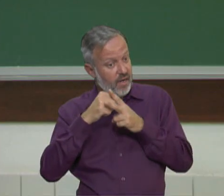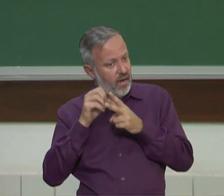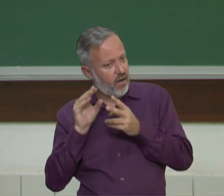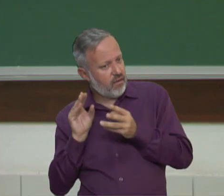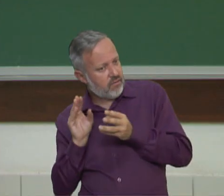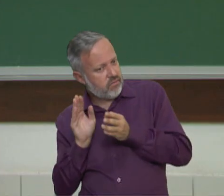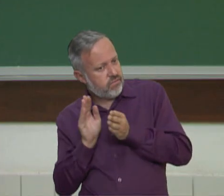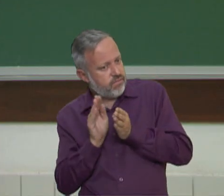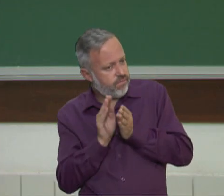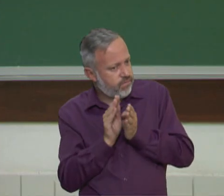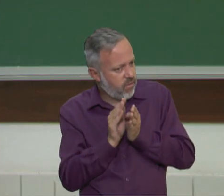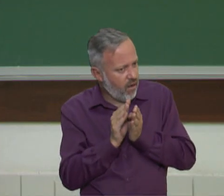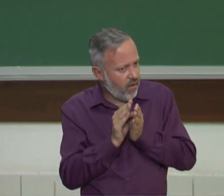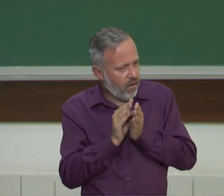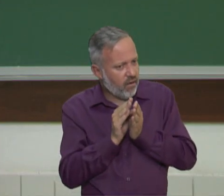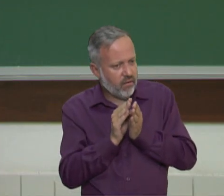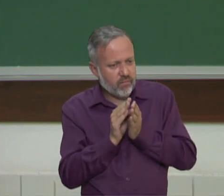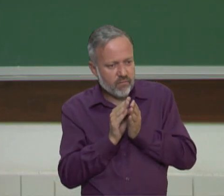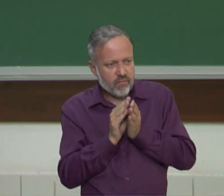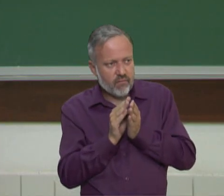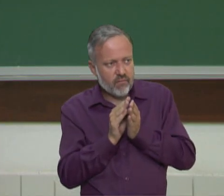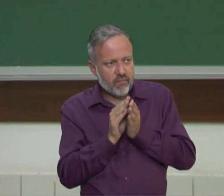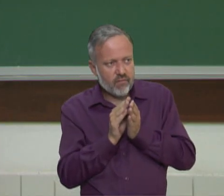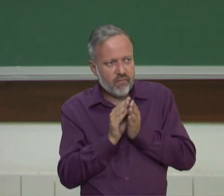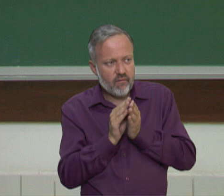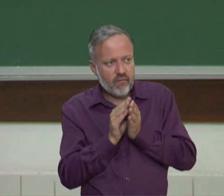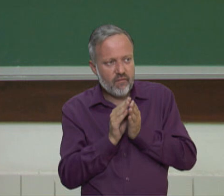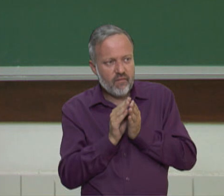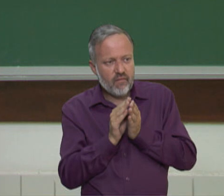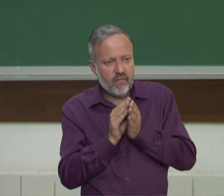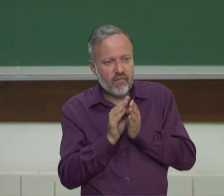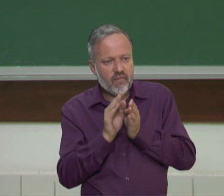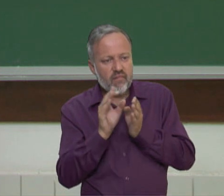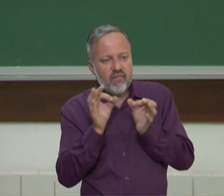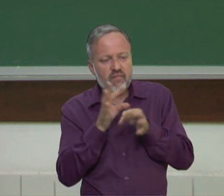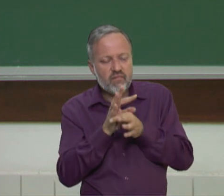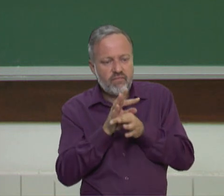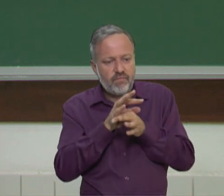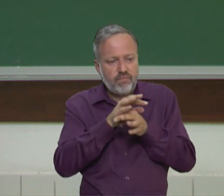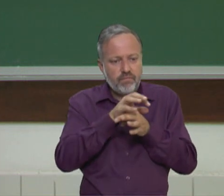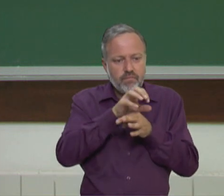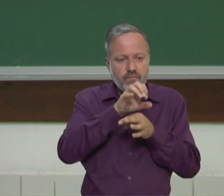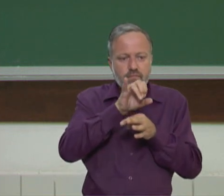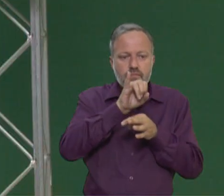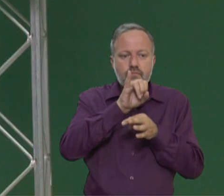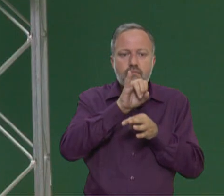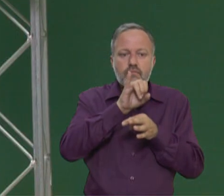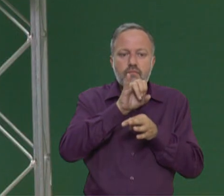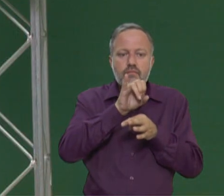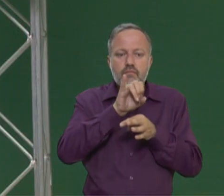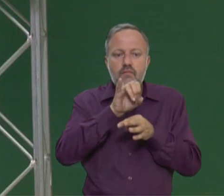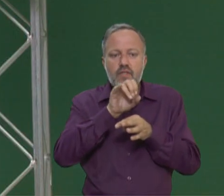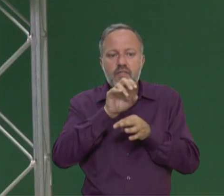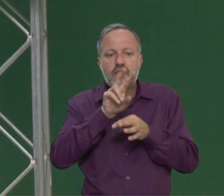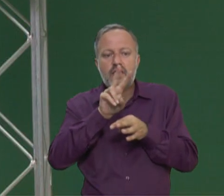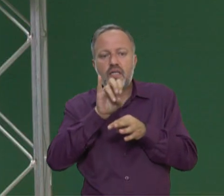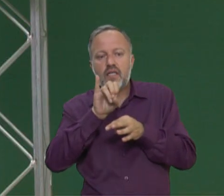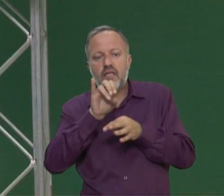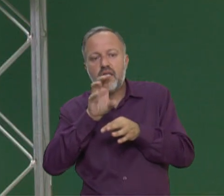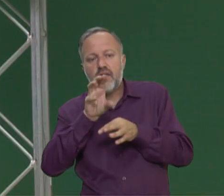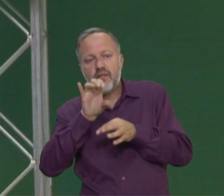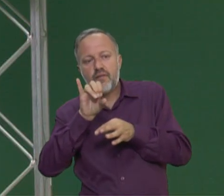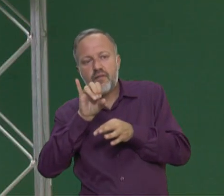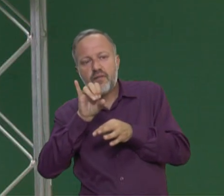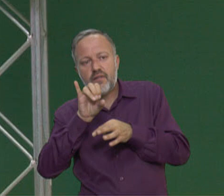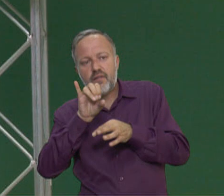em inglês, que termina no esquema CVC, consoante, vogal e consoante,